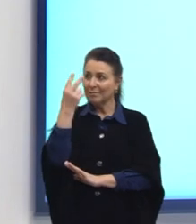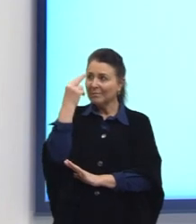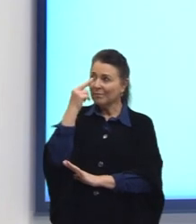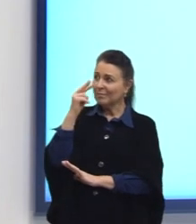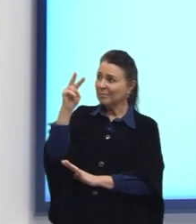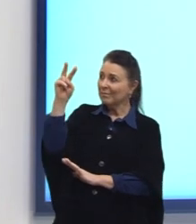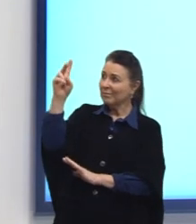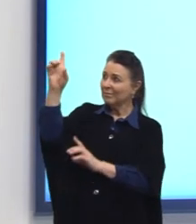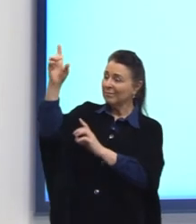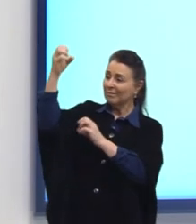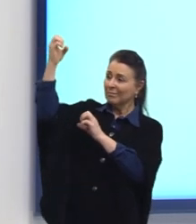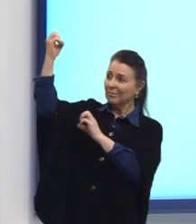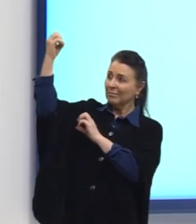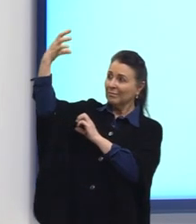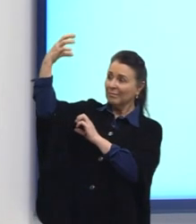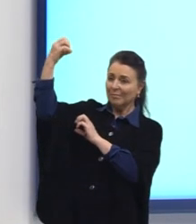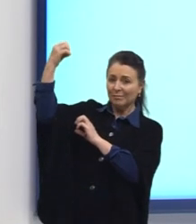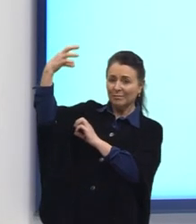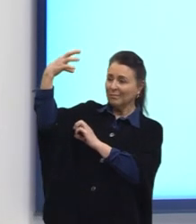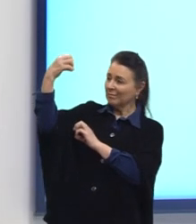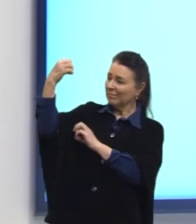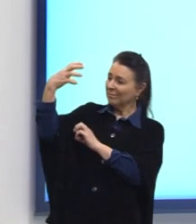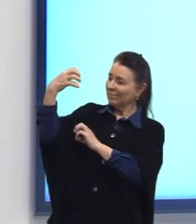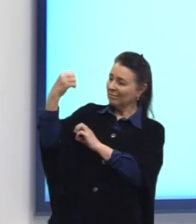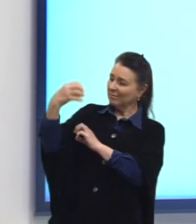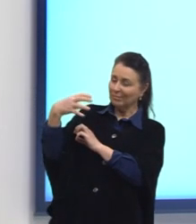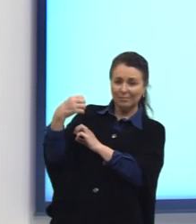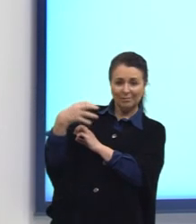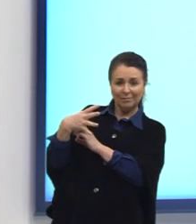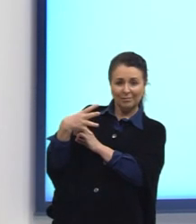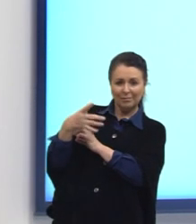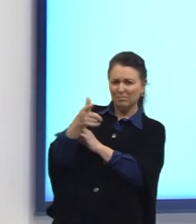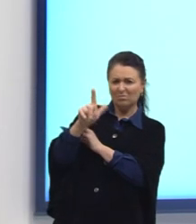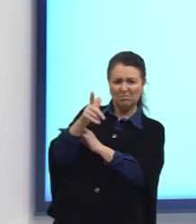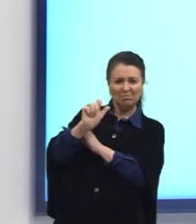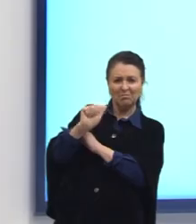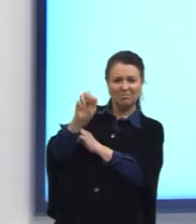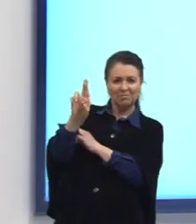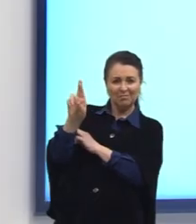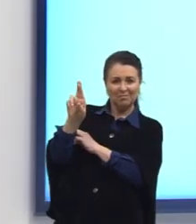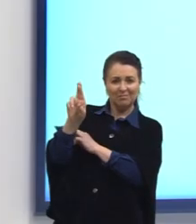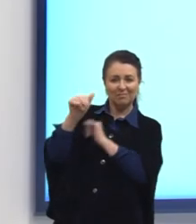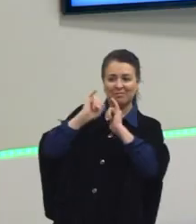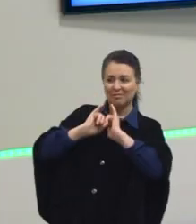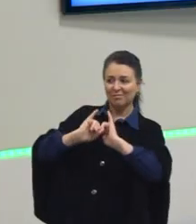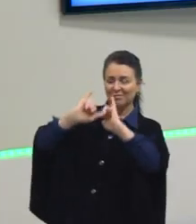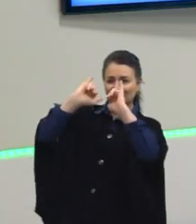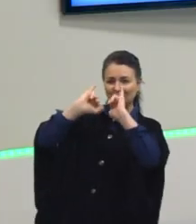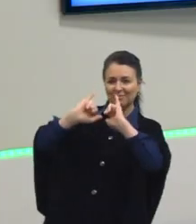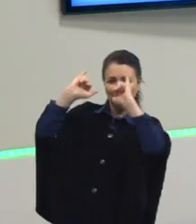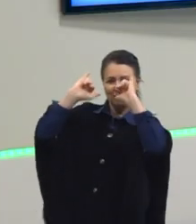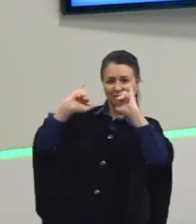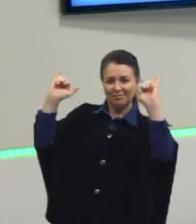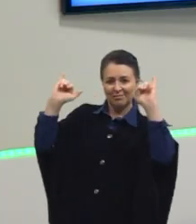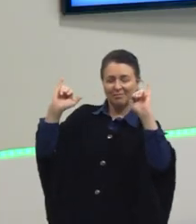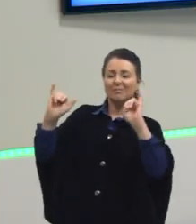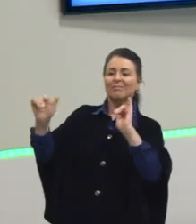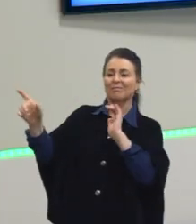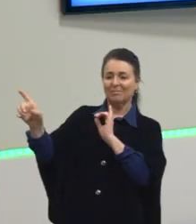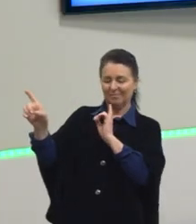elas atravessam o espaço mesmo sem ter o ar né meio de propagação mas chegam até